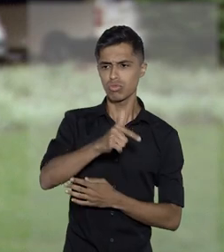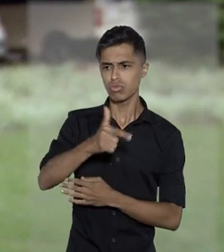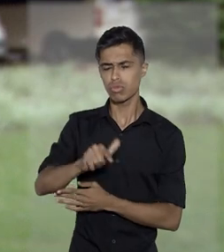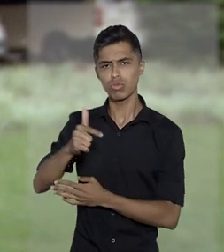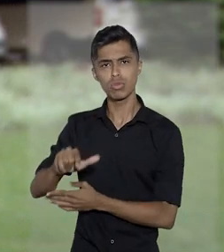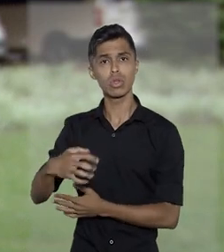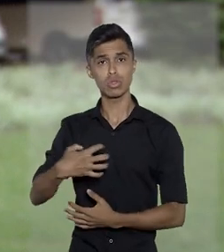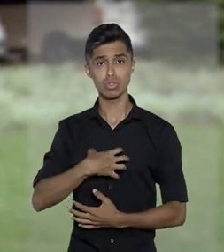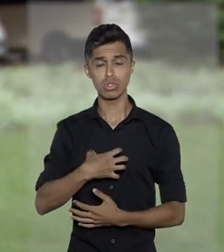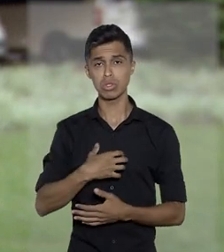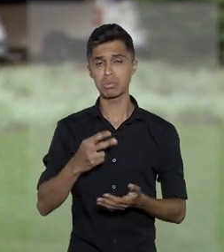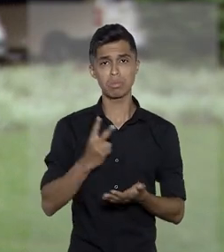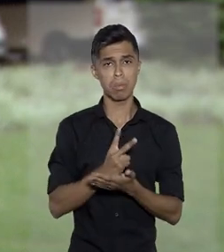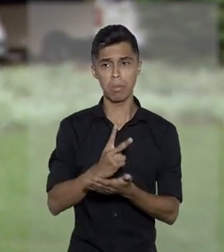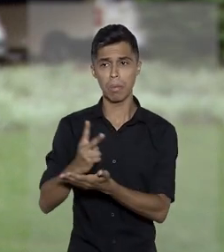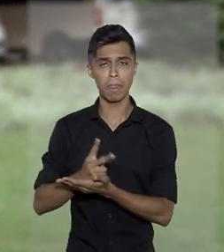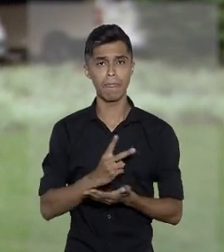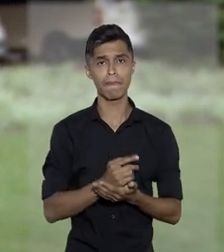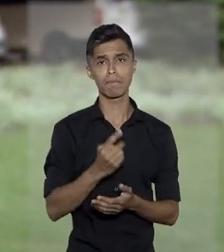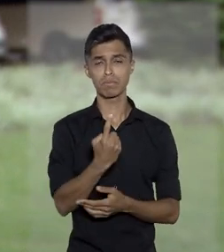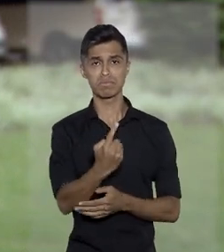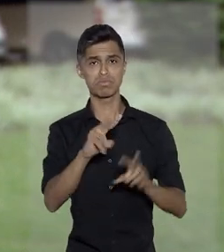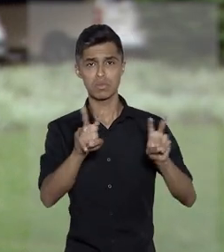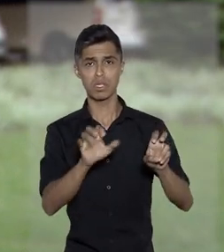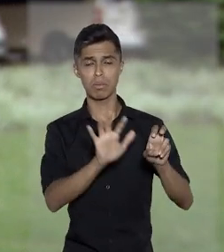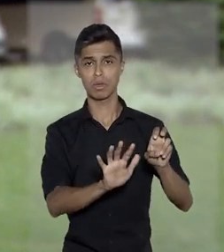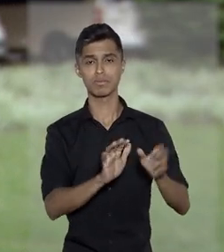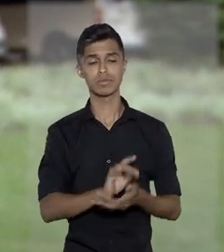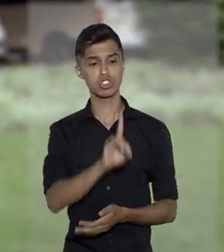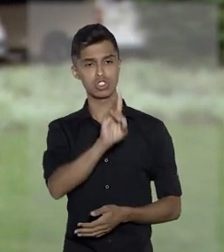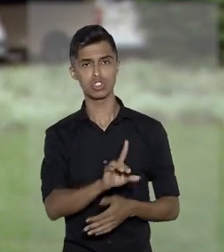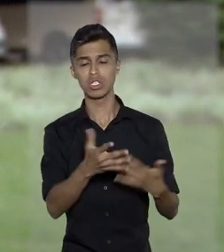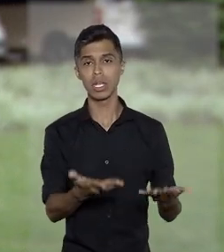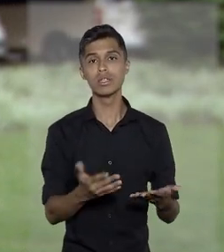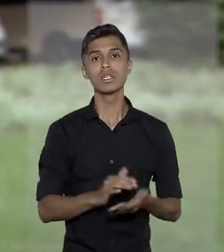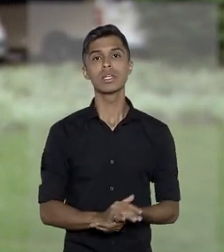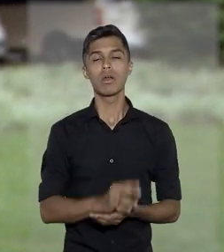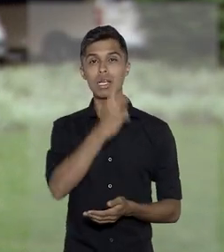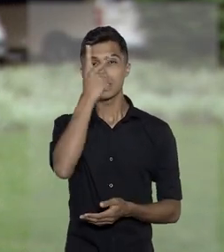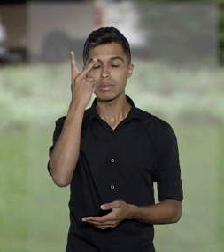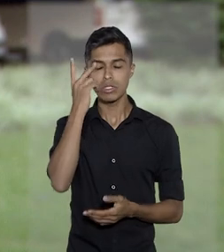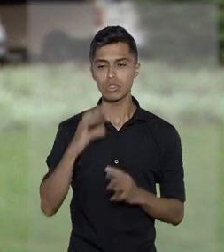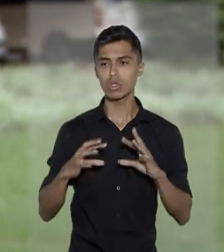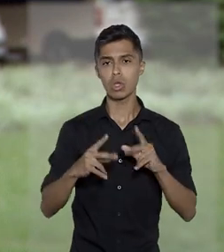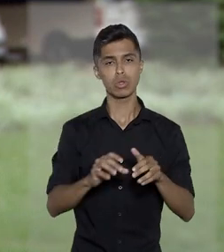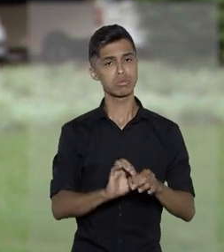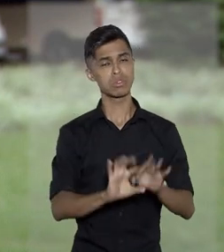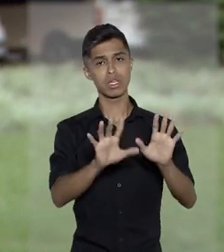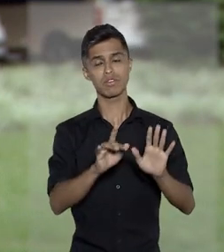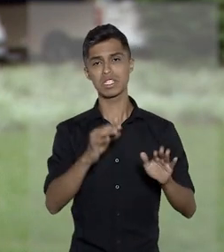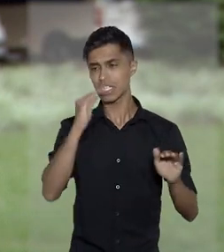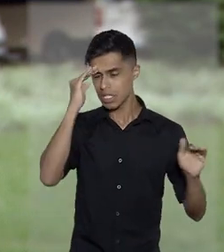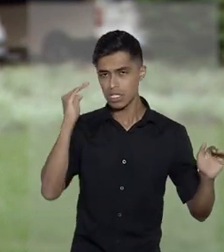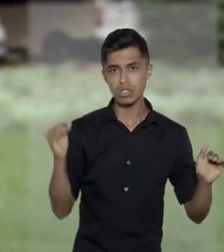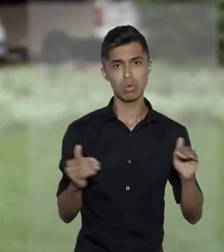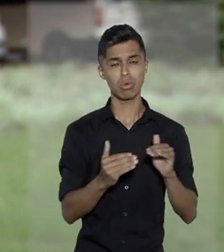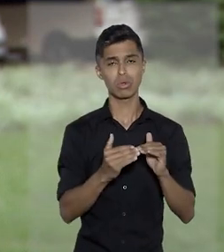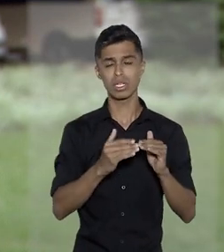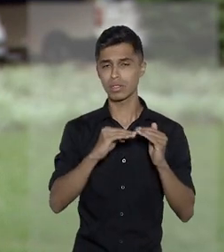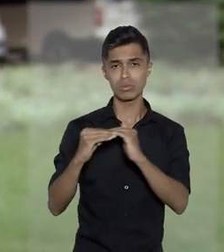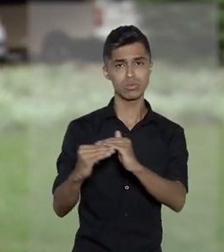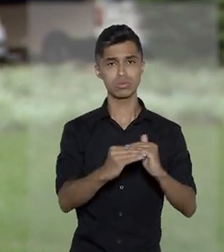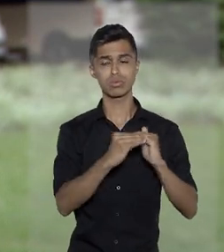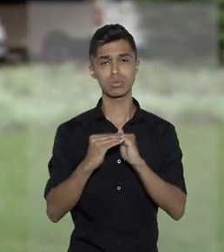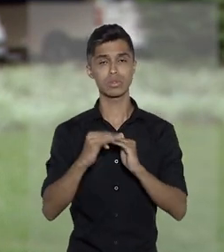vezes da mesma maneira uma questão de fato Ou de direito os integrantes ficam autor a decidir com base em